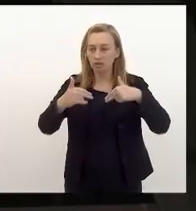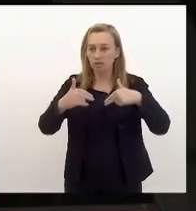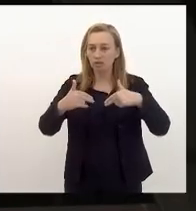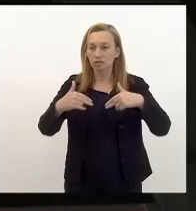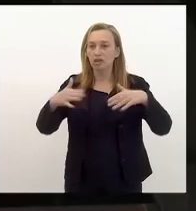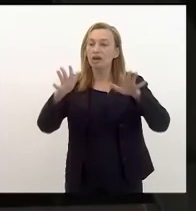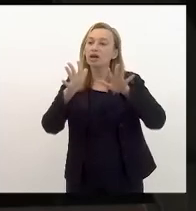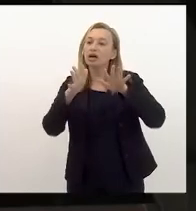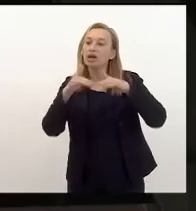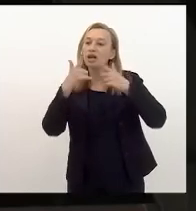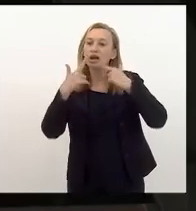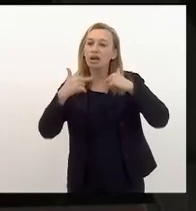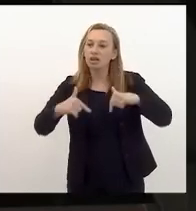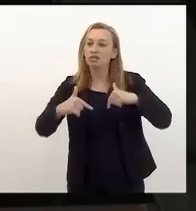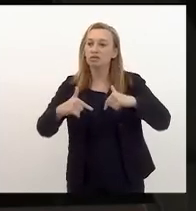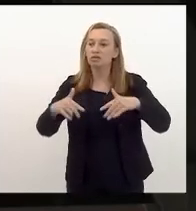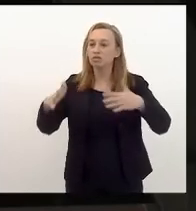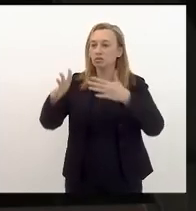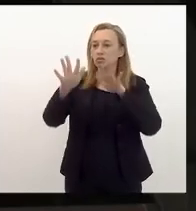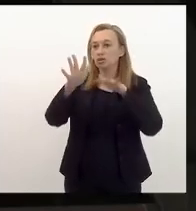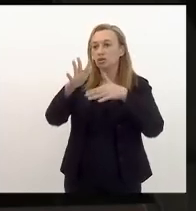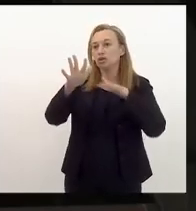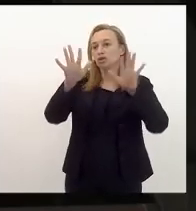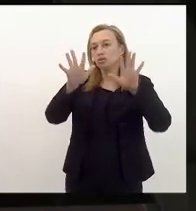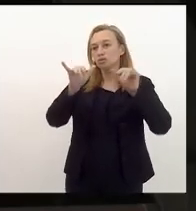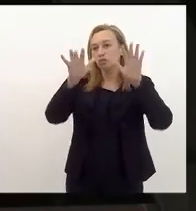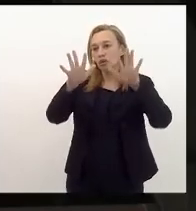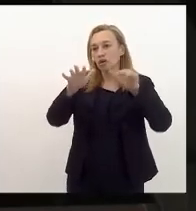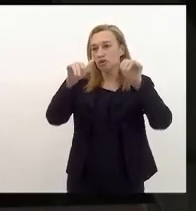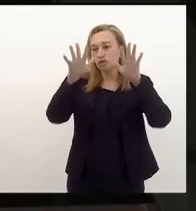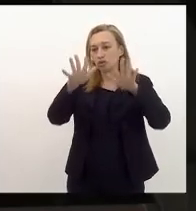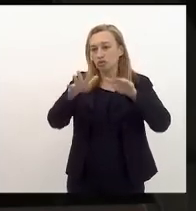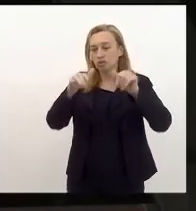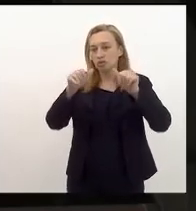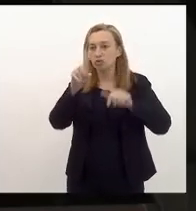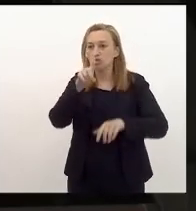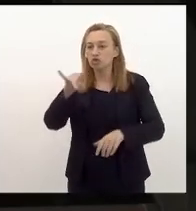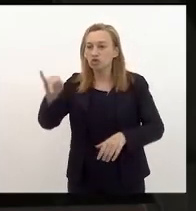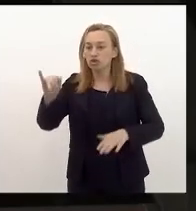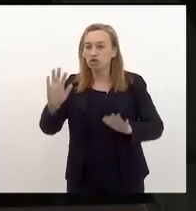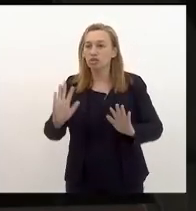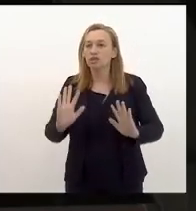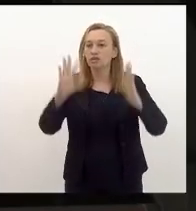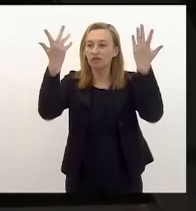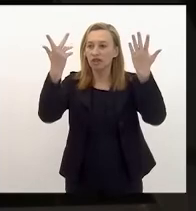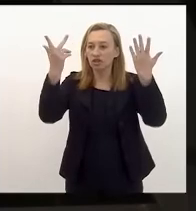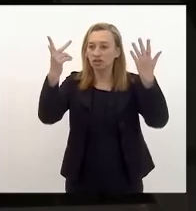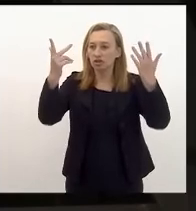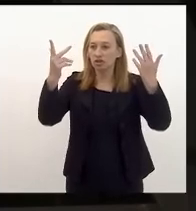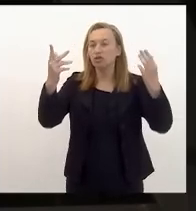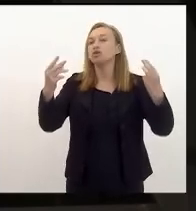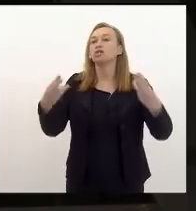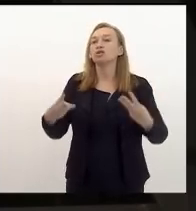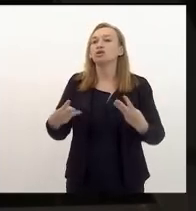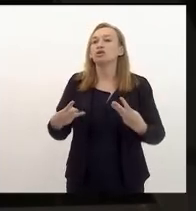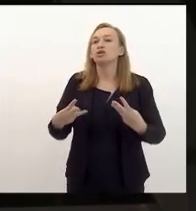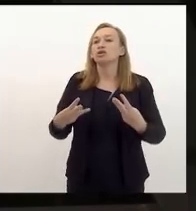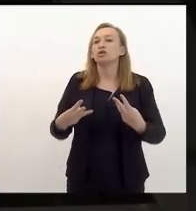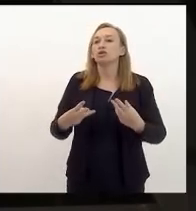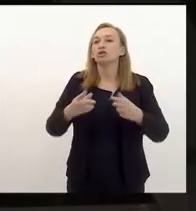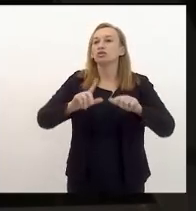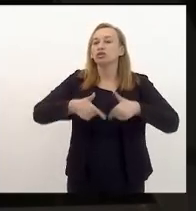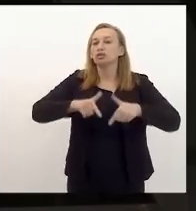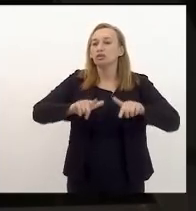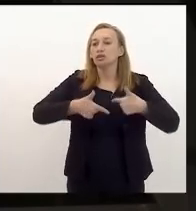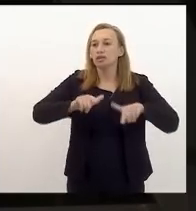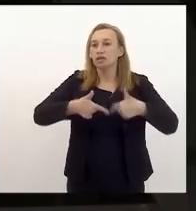relato bíblico sobre o ocorrido no dia da festa de Pentecoste, em Jerusalém, descrito na Bíblia Sagrada,